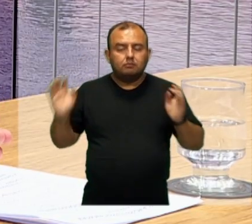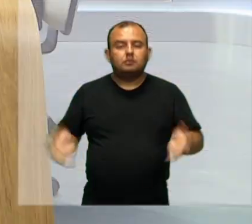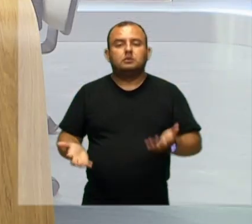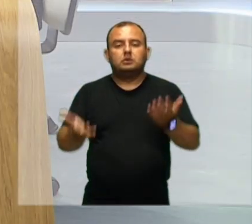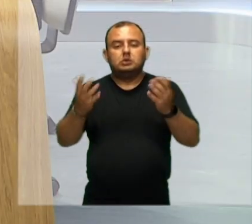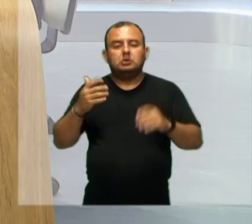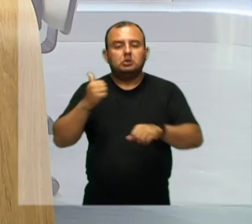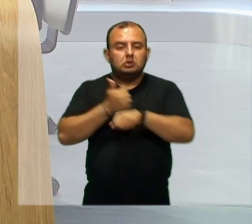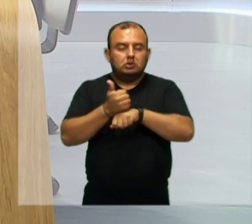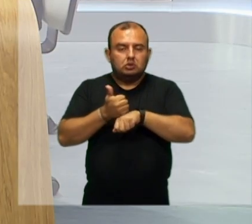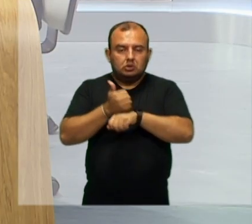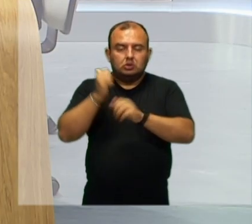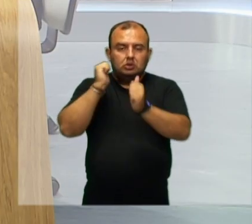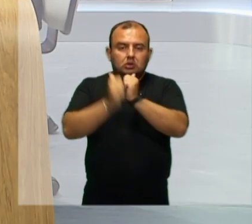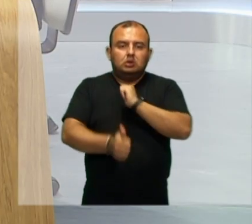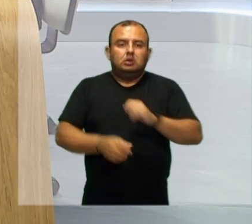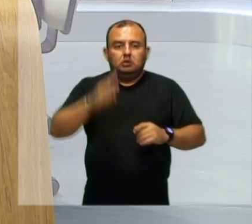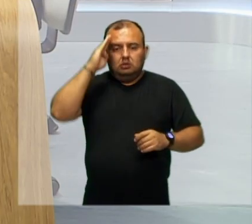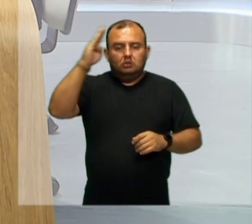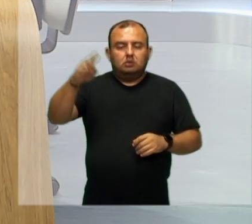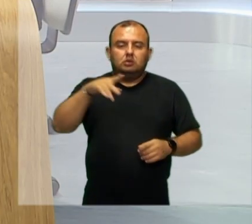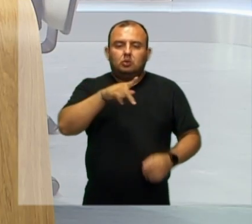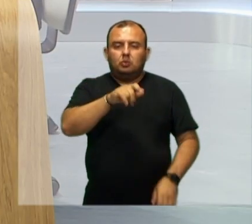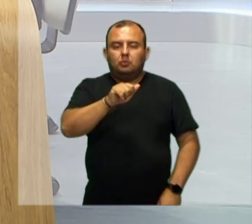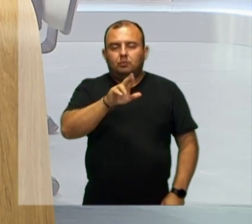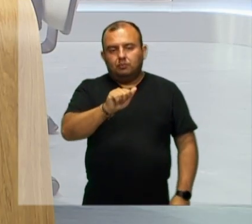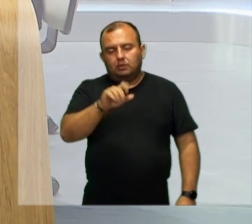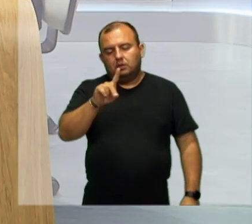incentivar o esporte, principalmente o paradesporto.